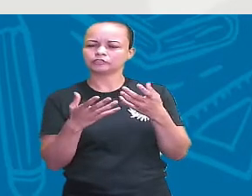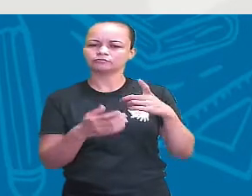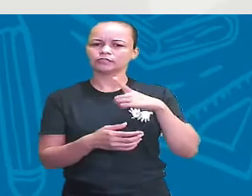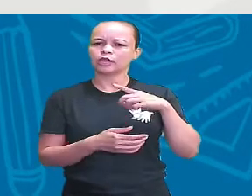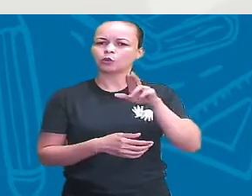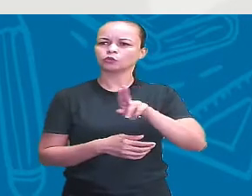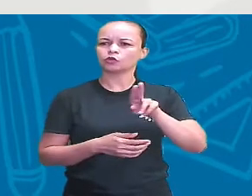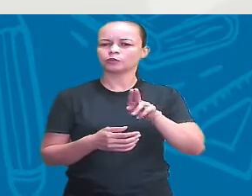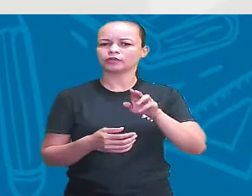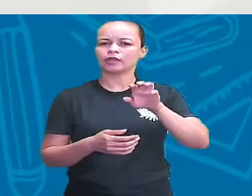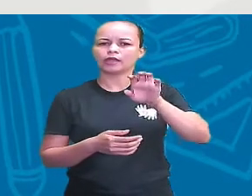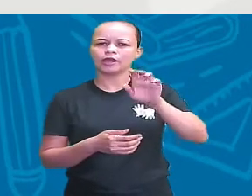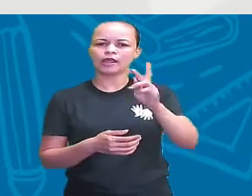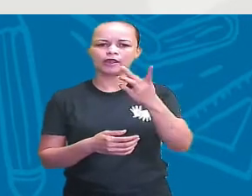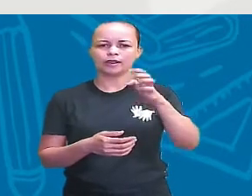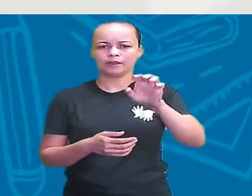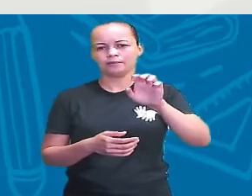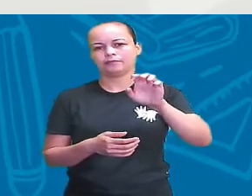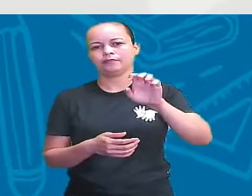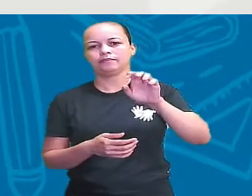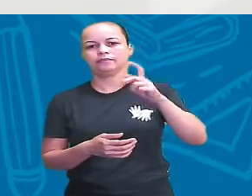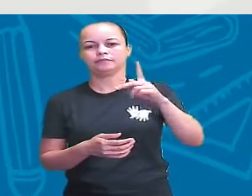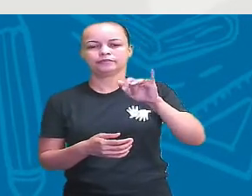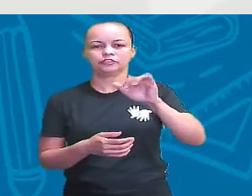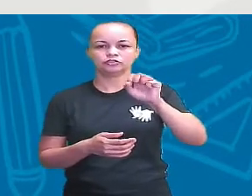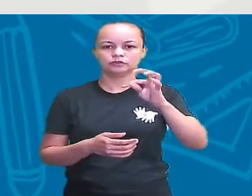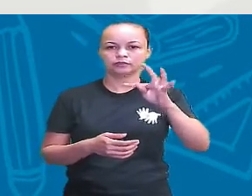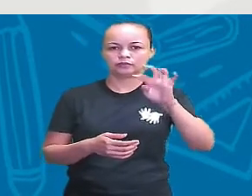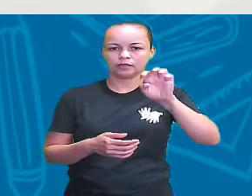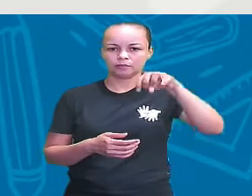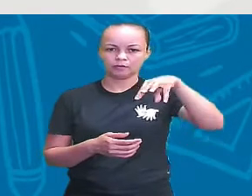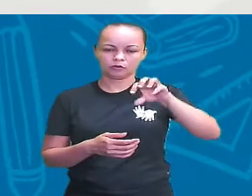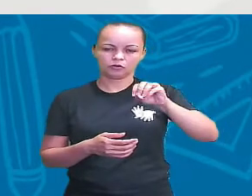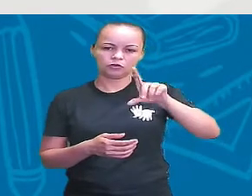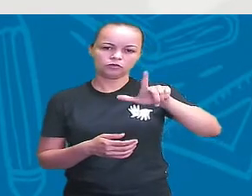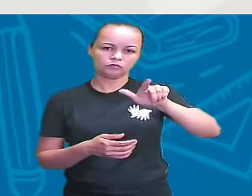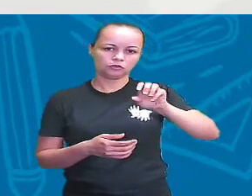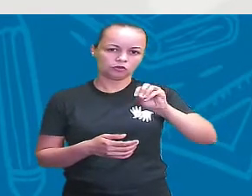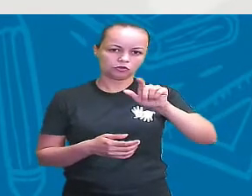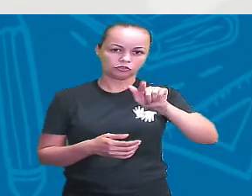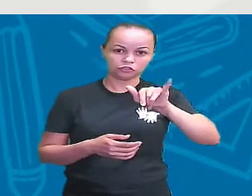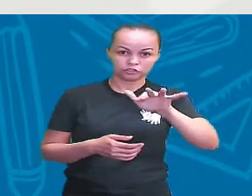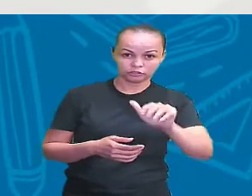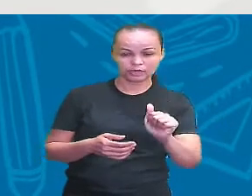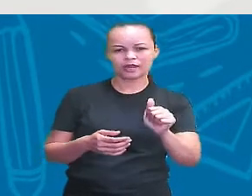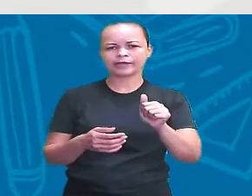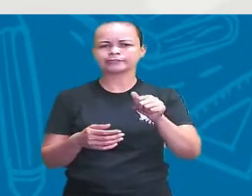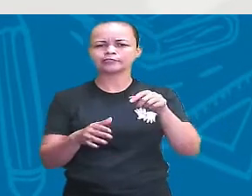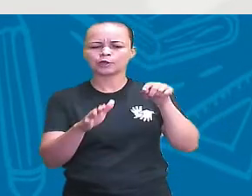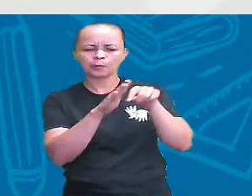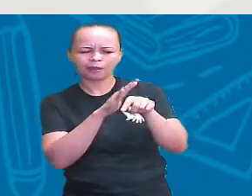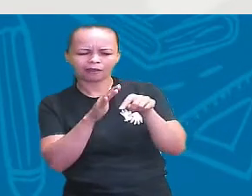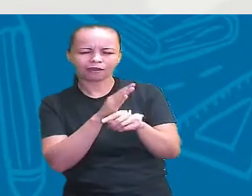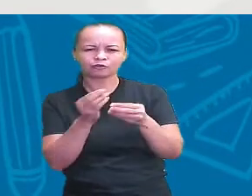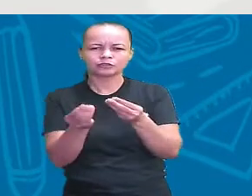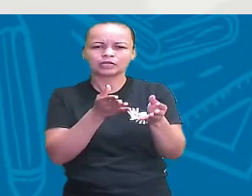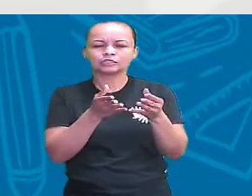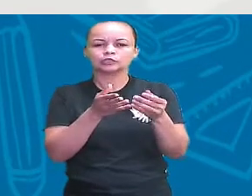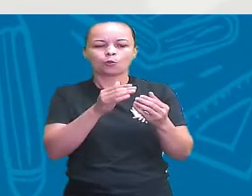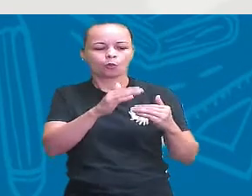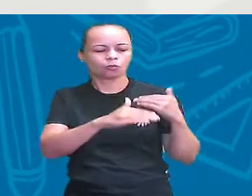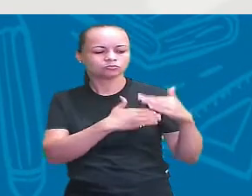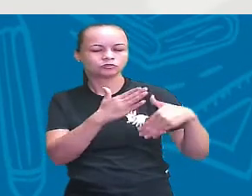da episteme, da epistemologia, né? Um conhecimento que seja devidamente concatenado, construído com